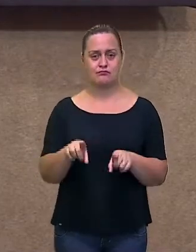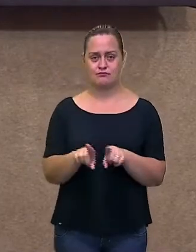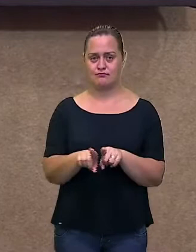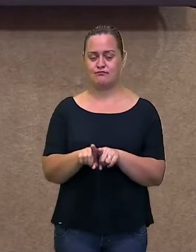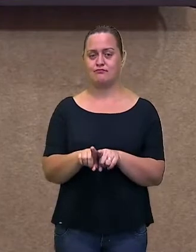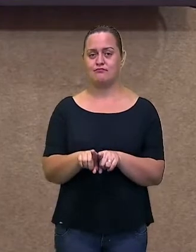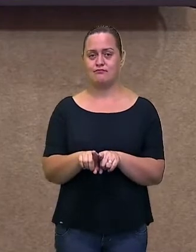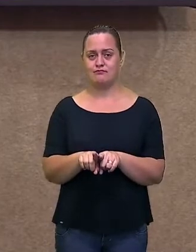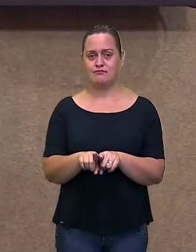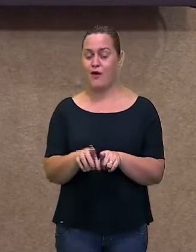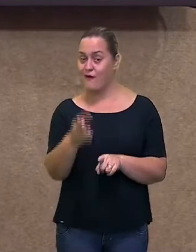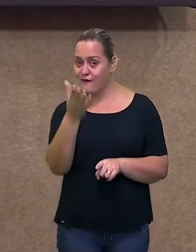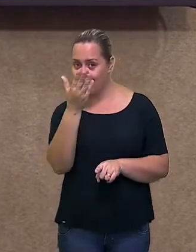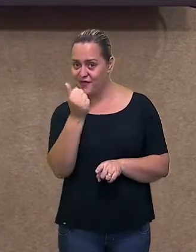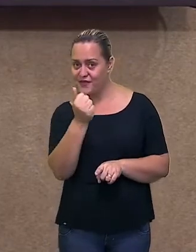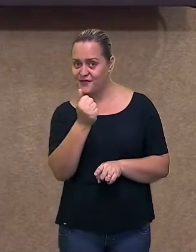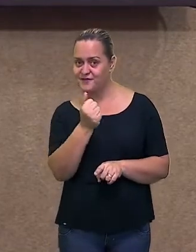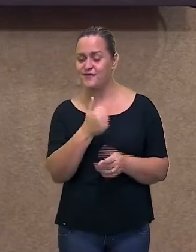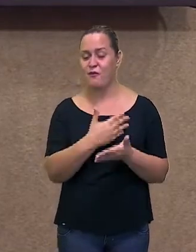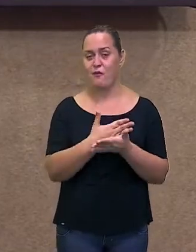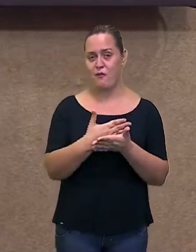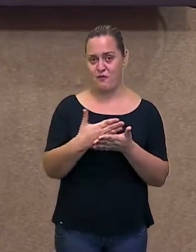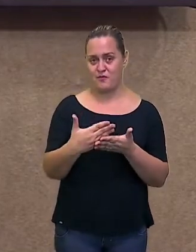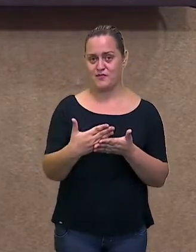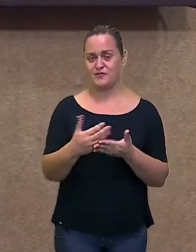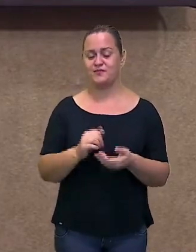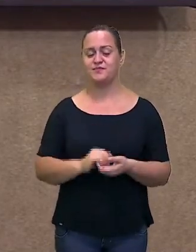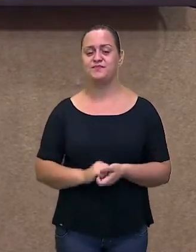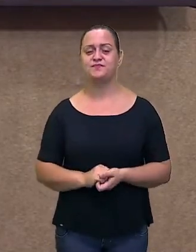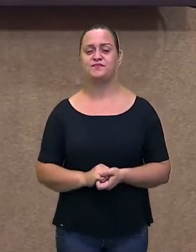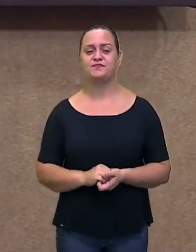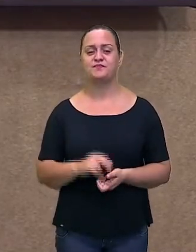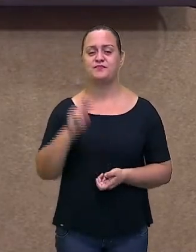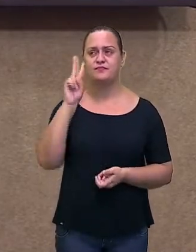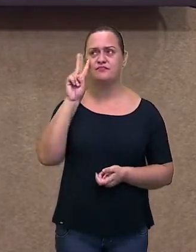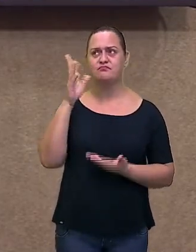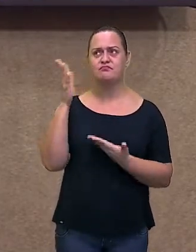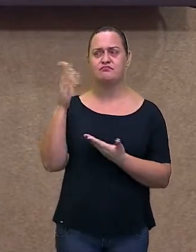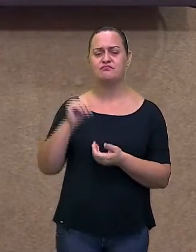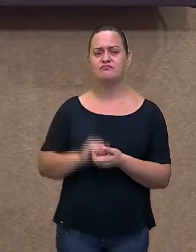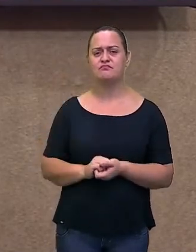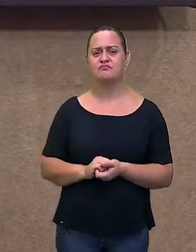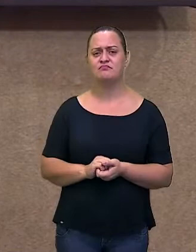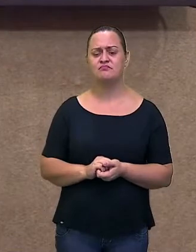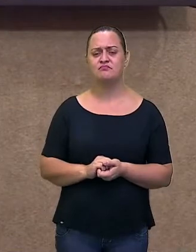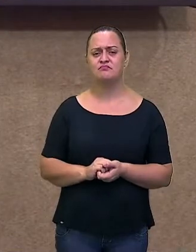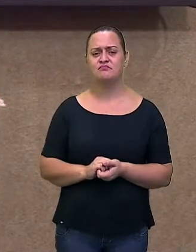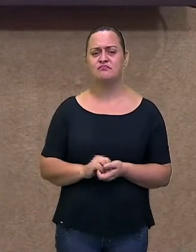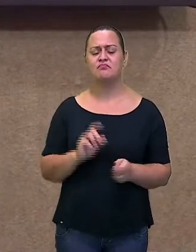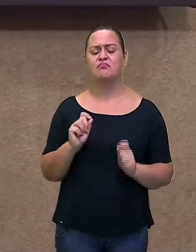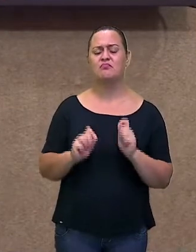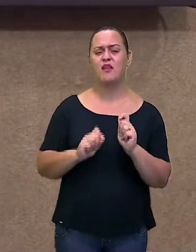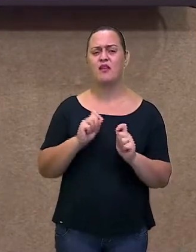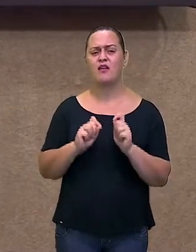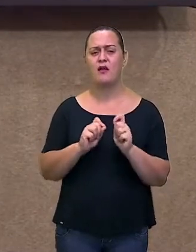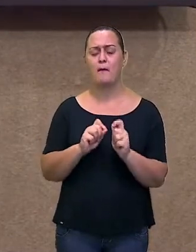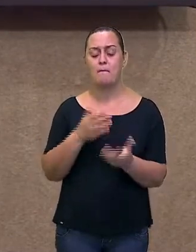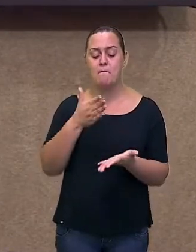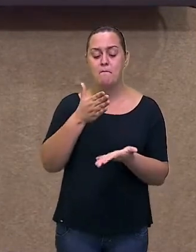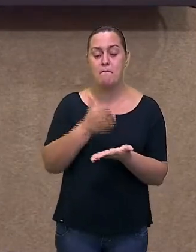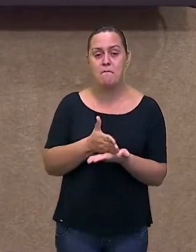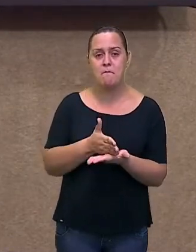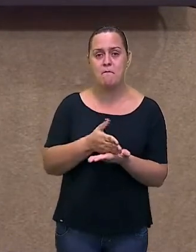metade vamos lá ligadinhos aí na tela que é a metade o que que vem ser